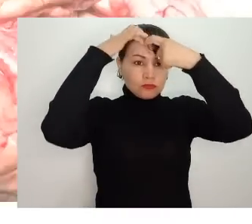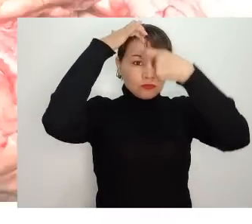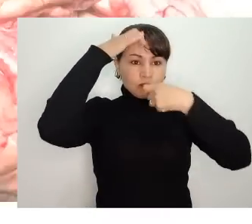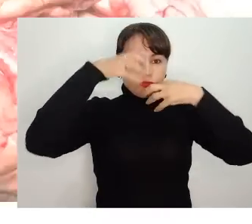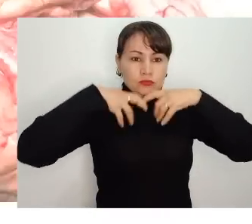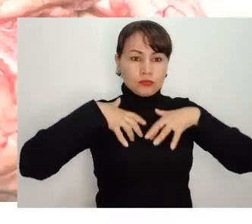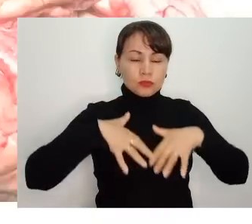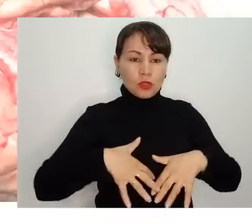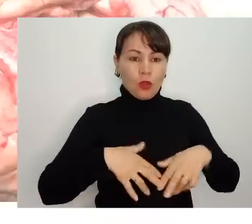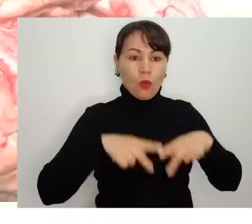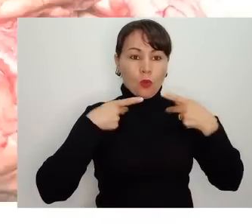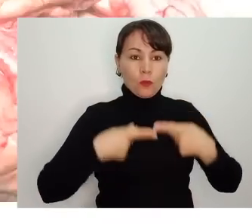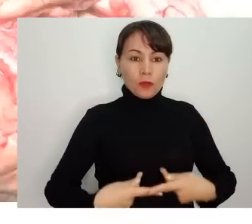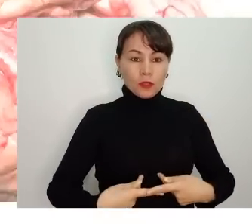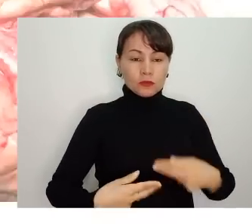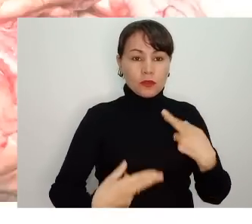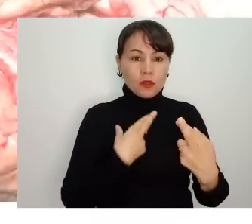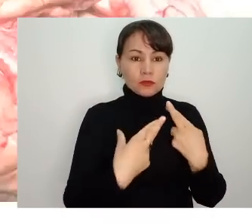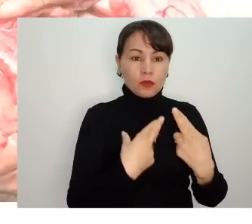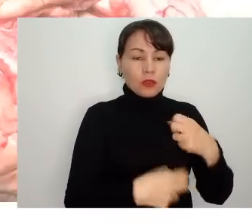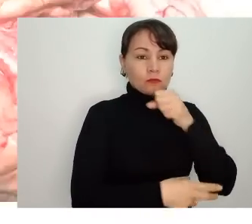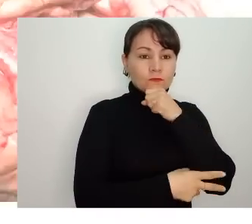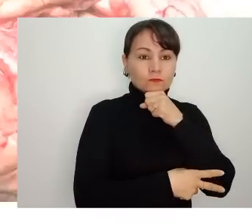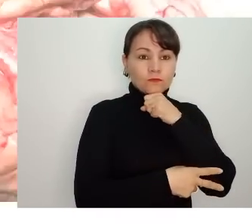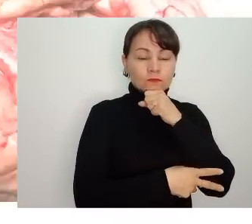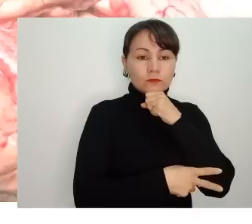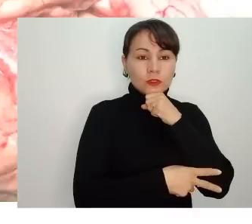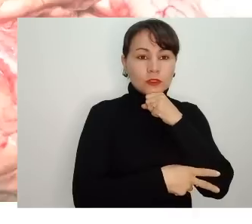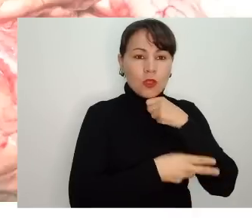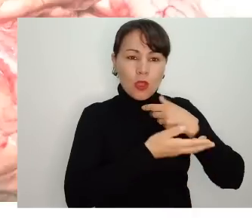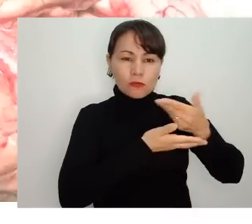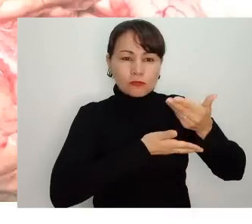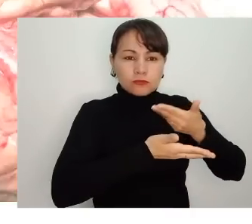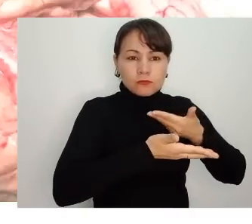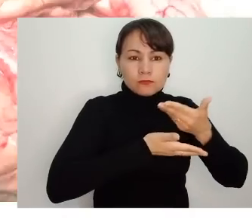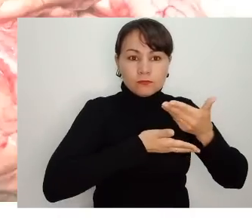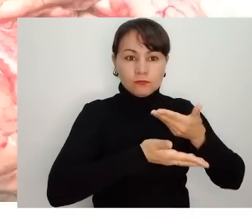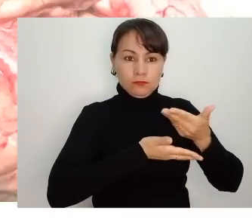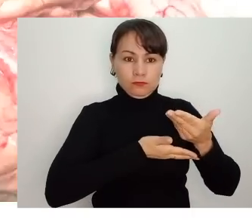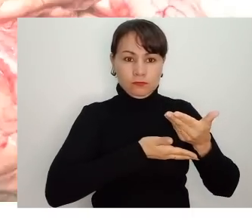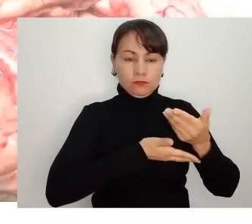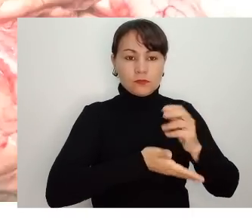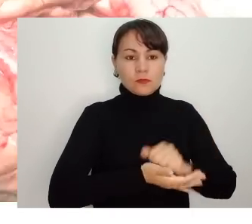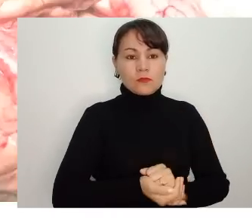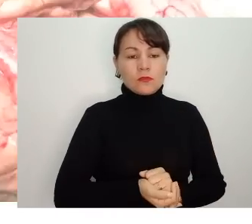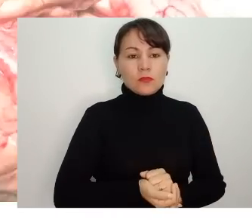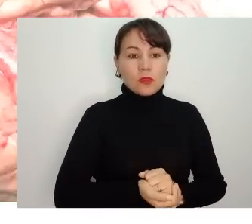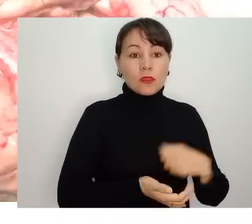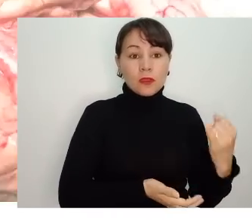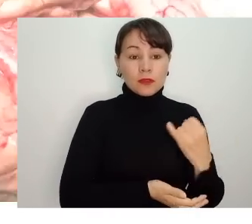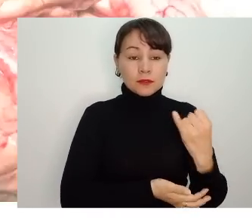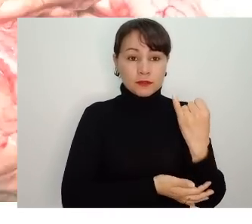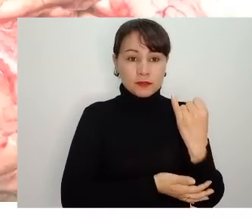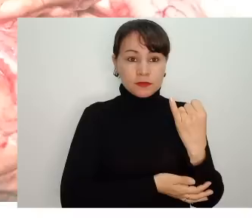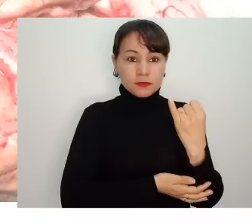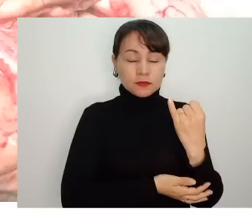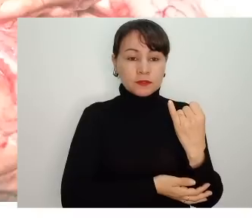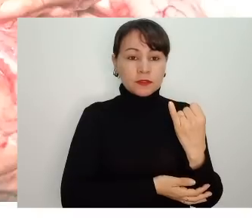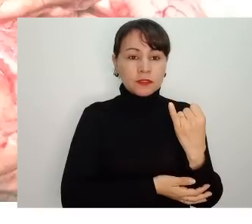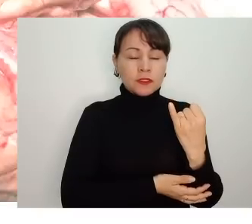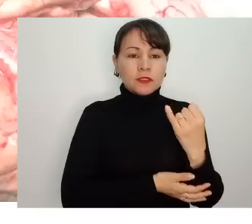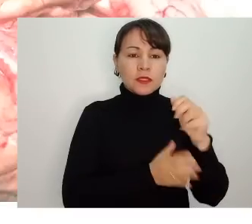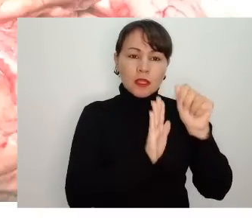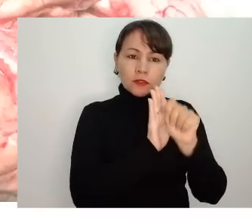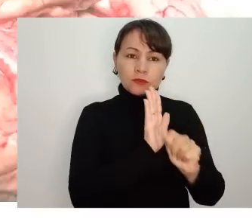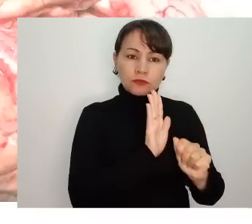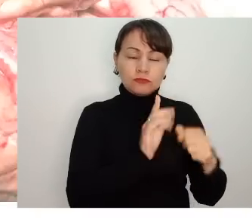nervoso central humano, relacionados ao envelhecimento e medidas terapêuticas. É